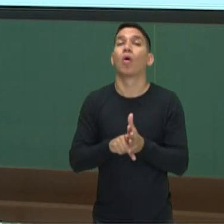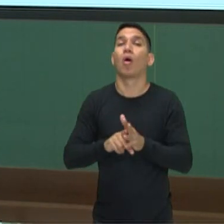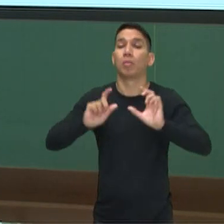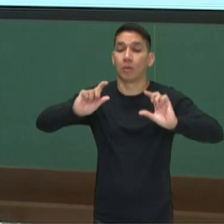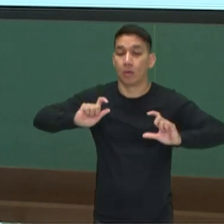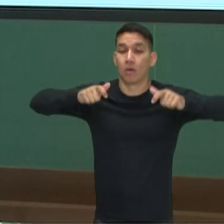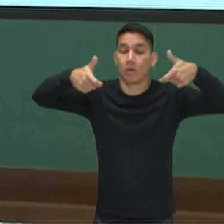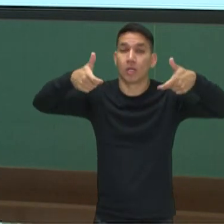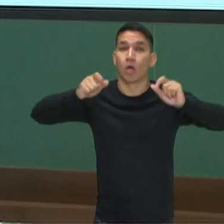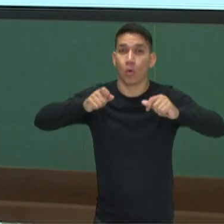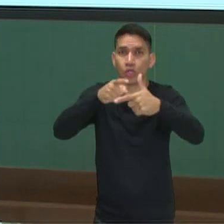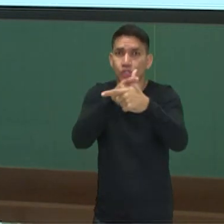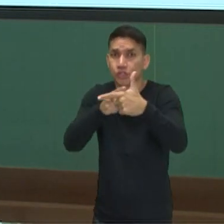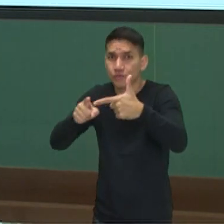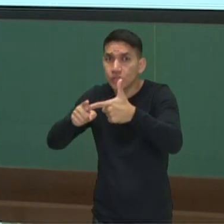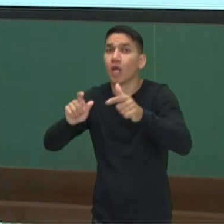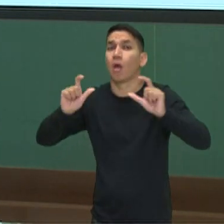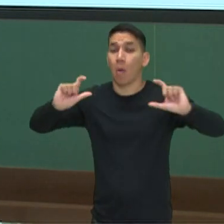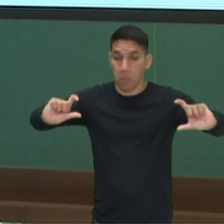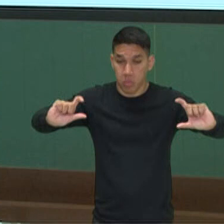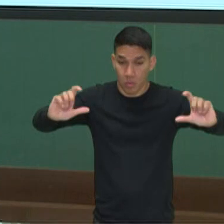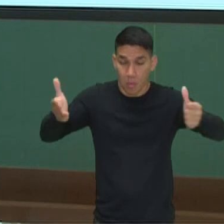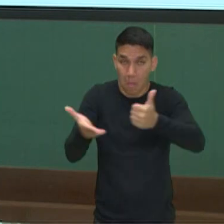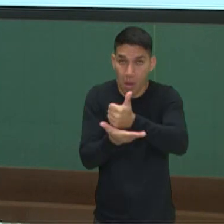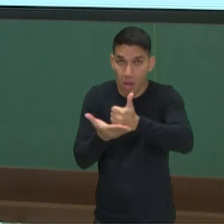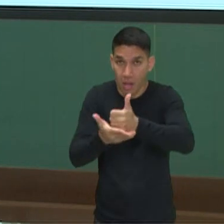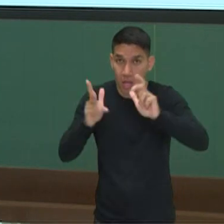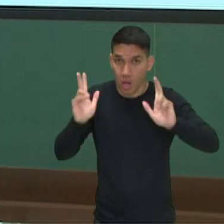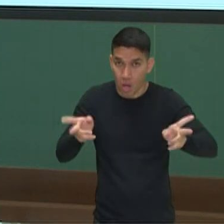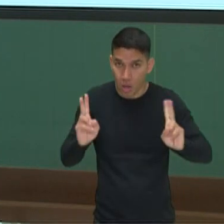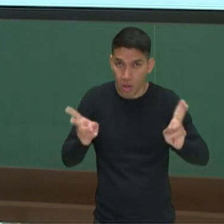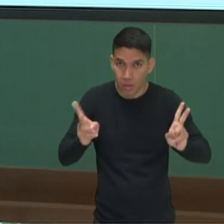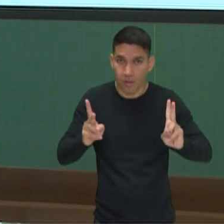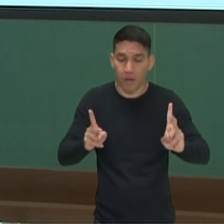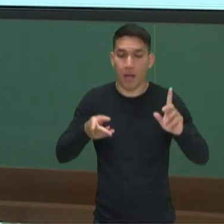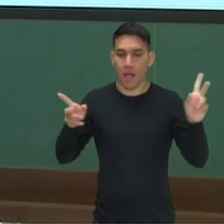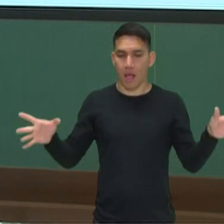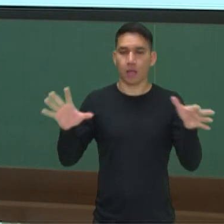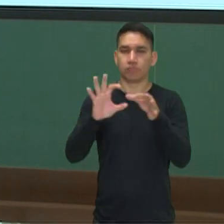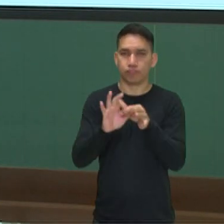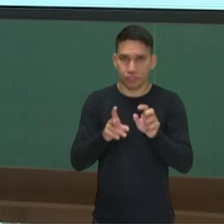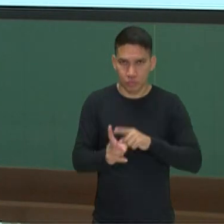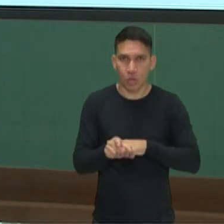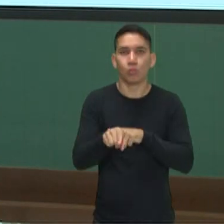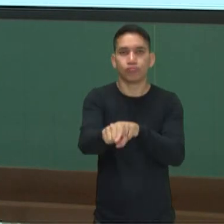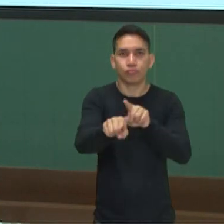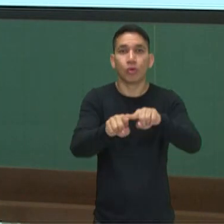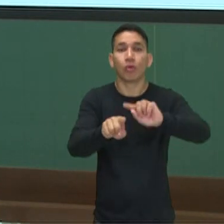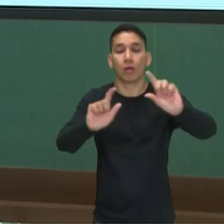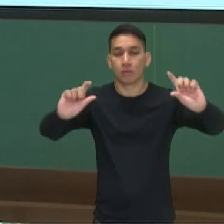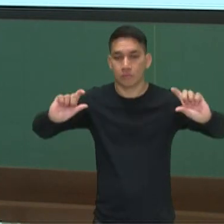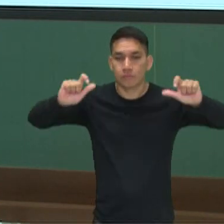potências de mesma base. Vamos repetir a base e subtrair os expoentes, tá bom?